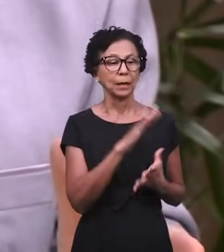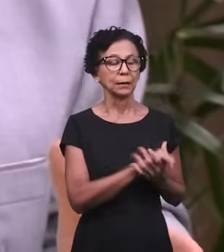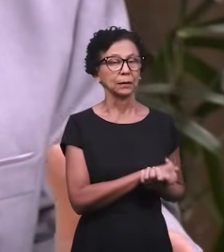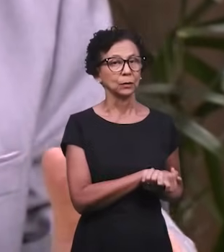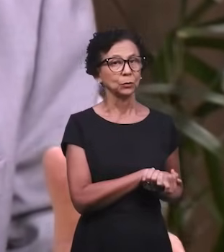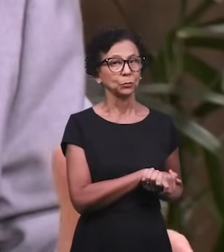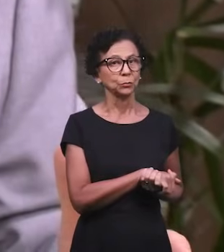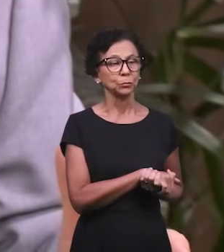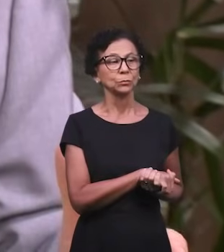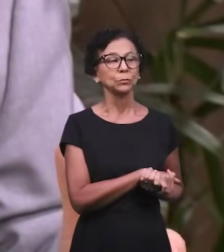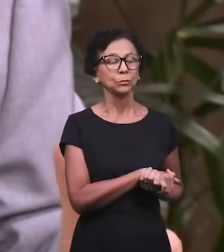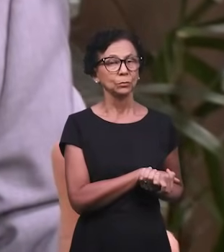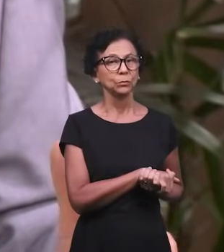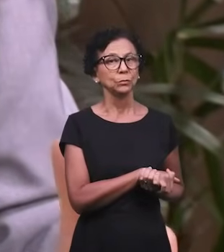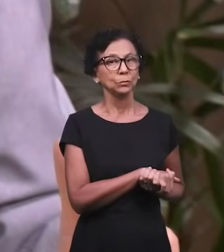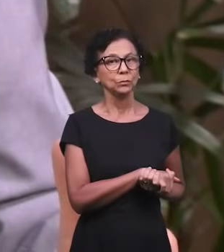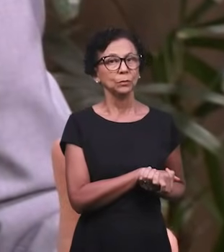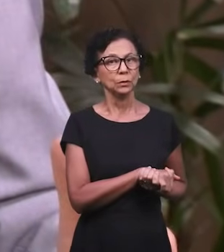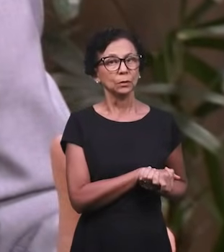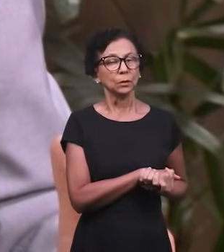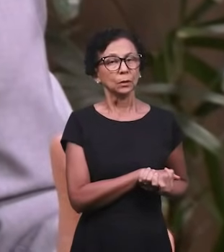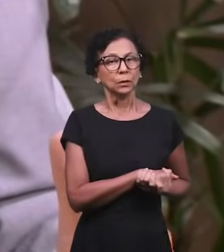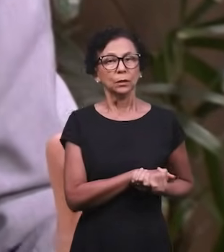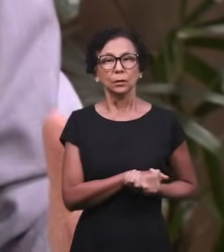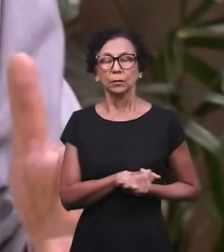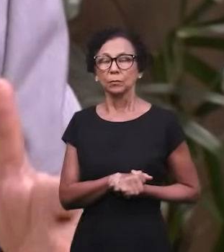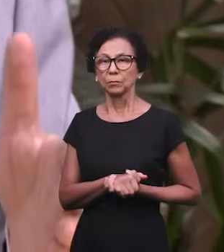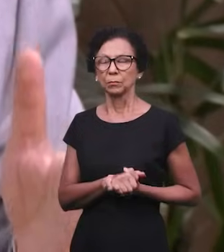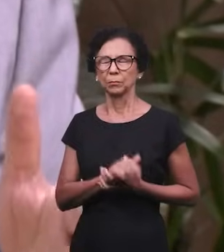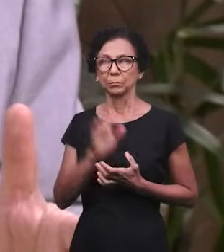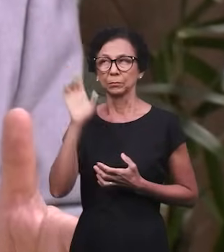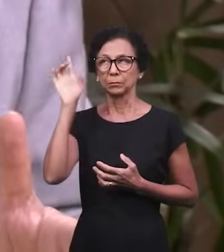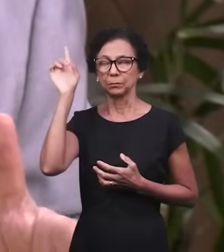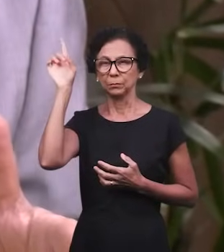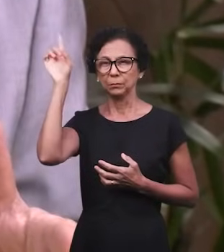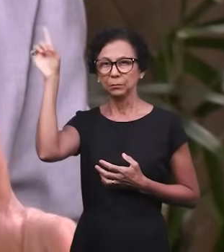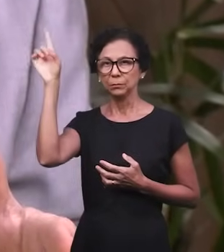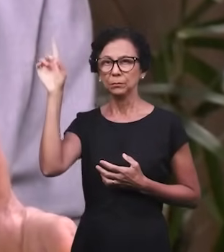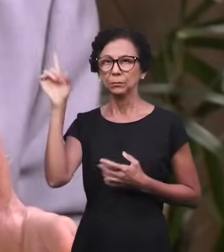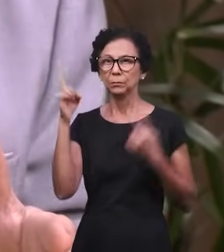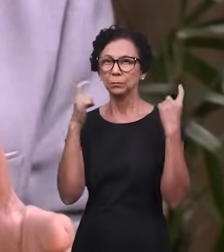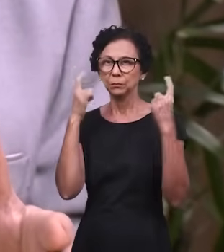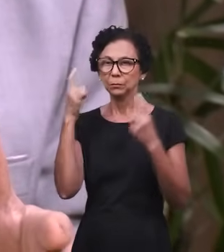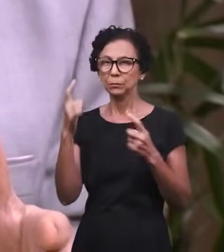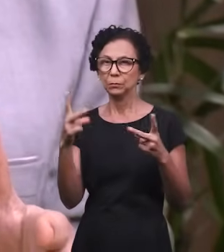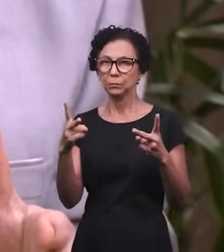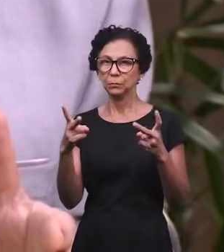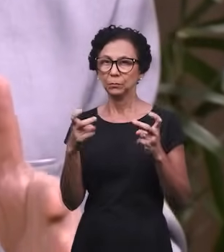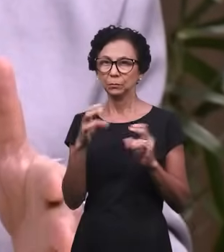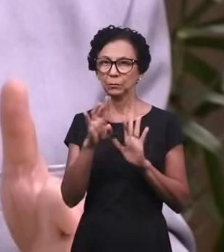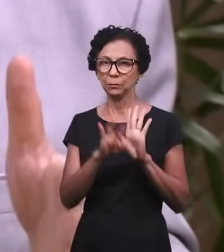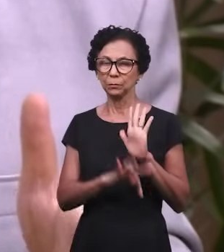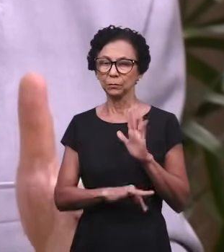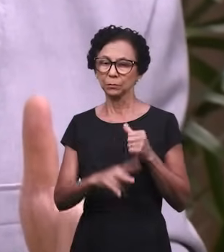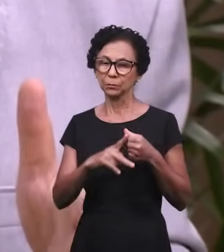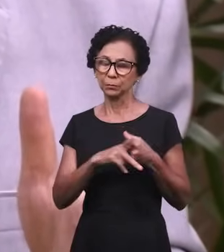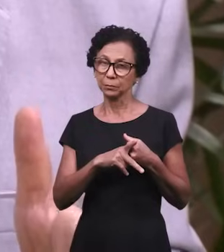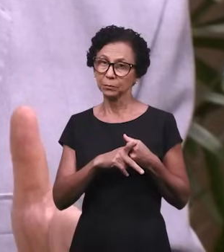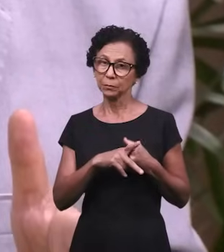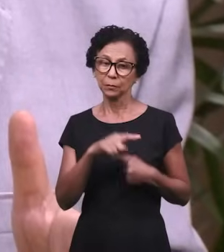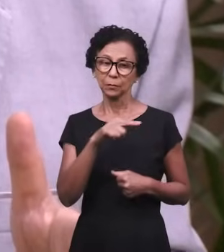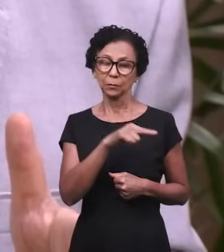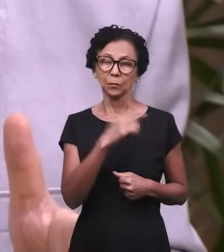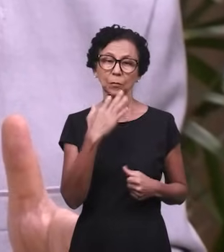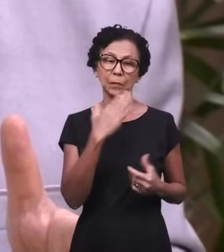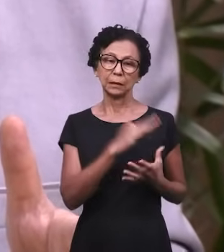benefício da esposa a preocupação do senhor aqui e através da das palavras de Pedro eh é que os maridos entendam